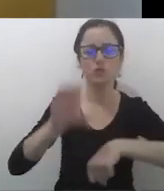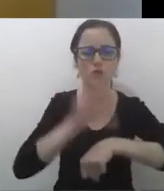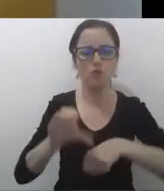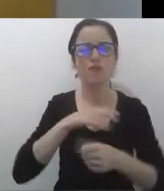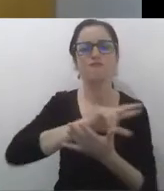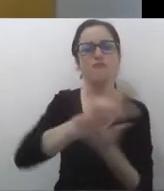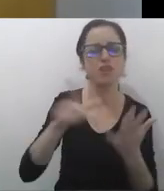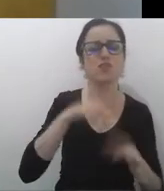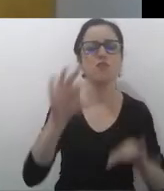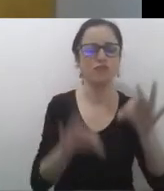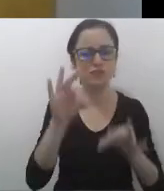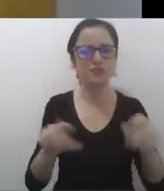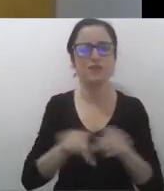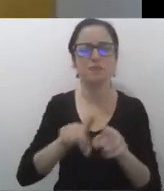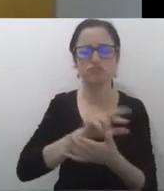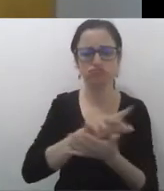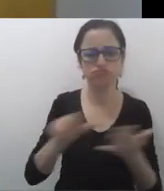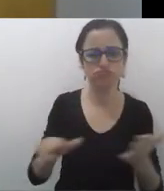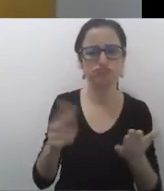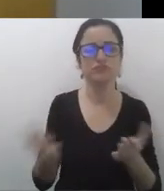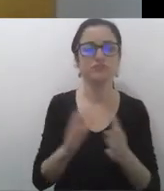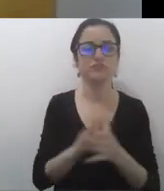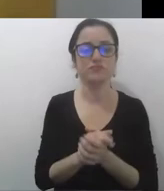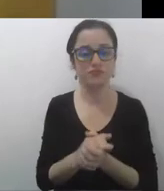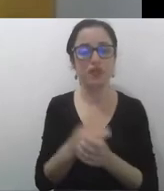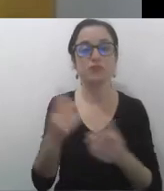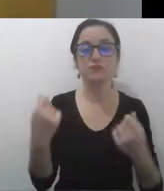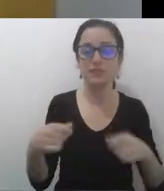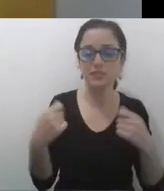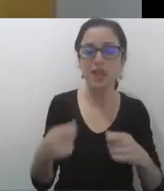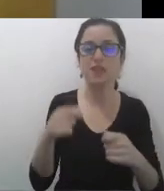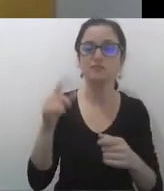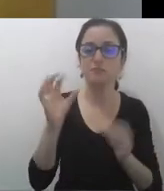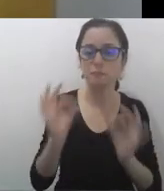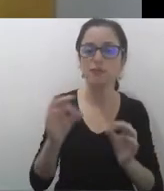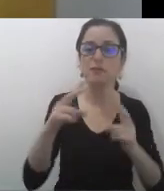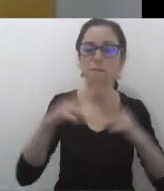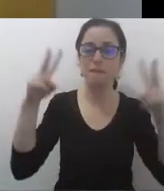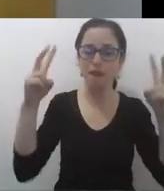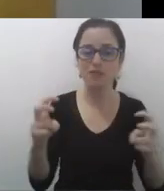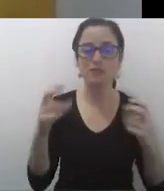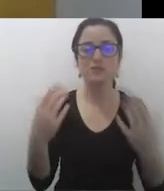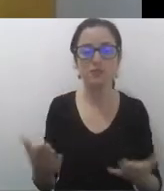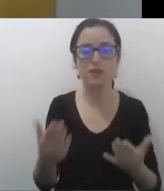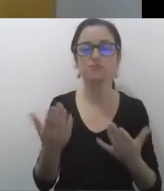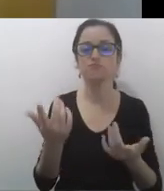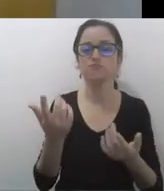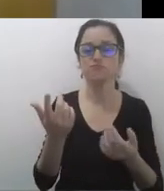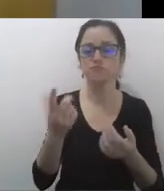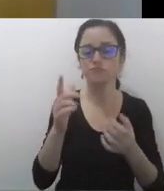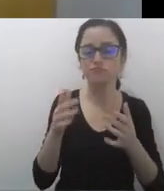vários cursos e de várias oficinas, etc. Era preciso que esse mesmo MASP